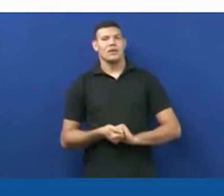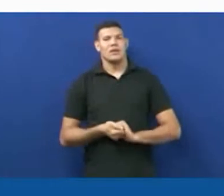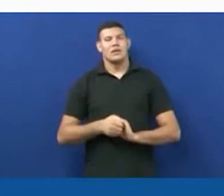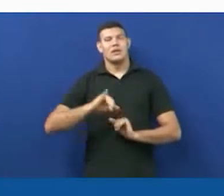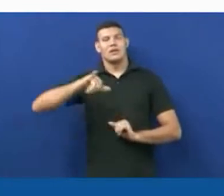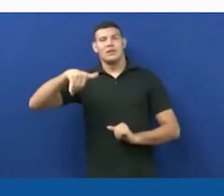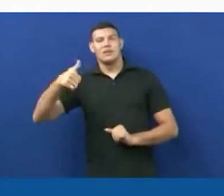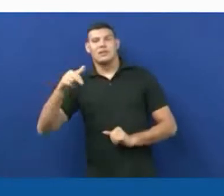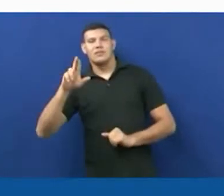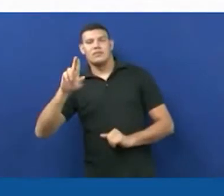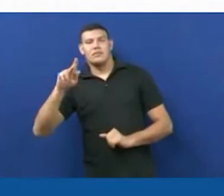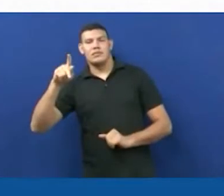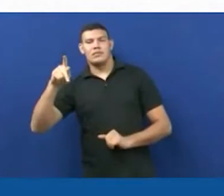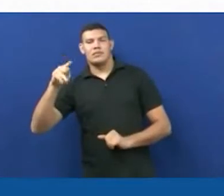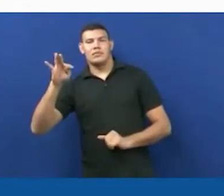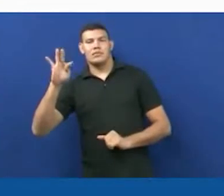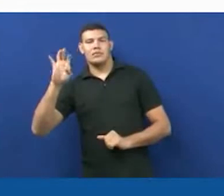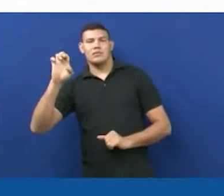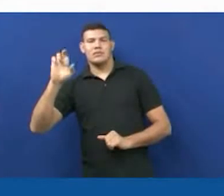Júpiter,